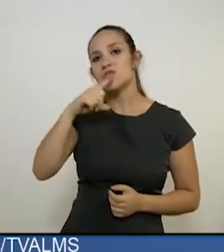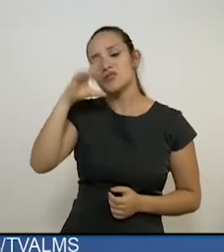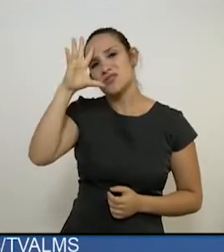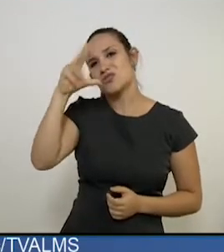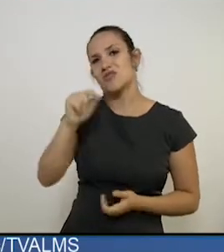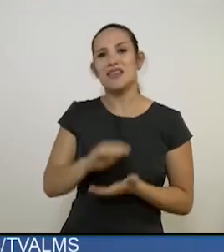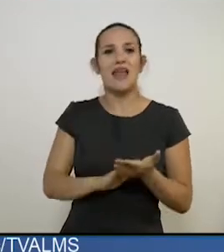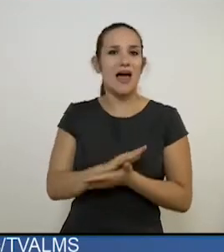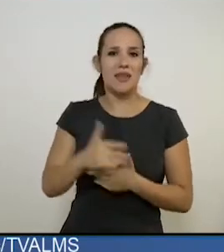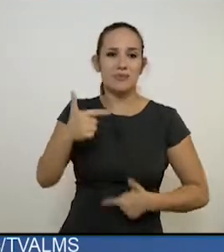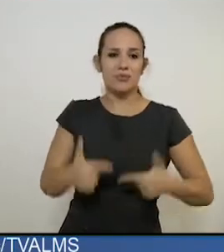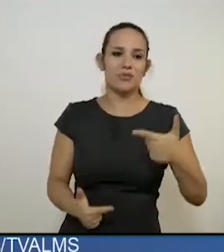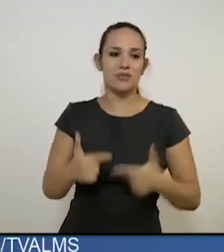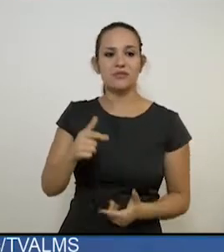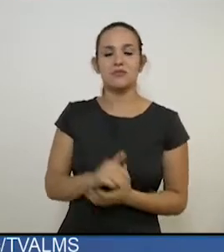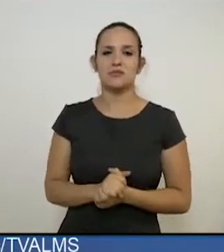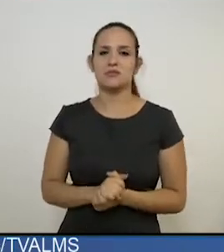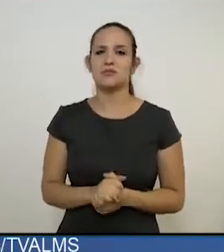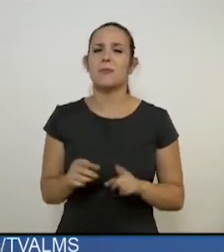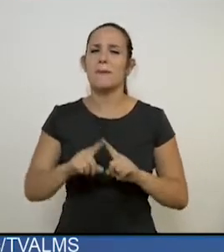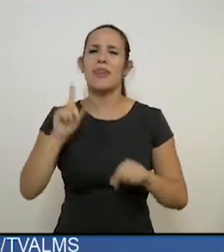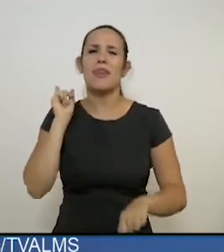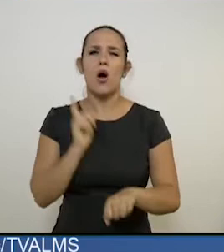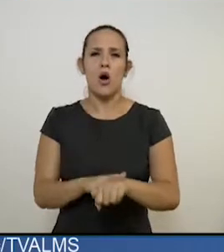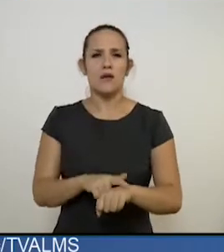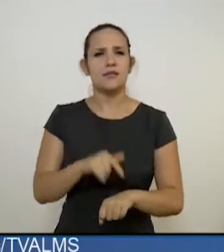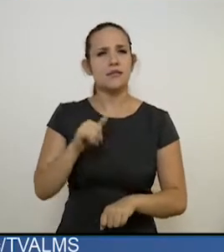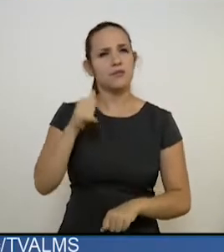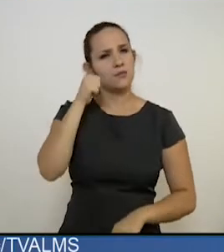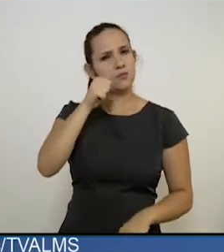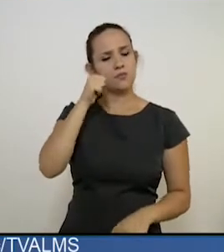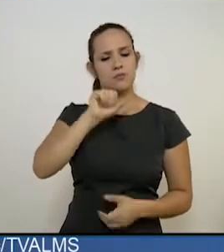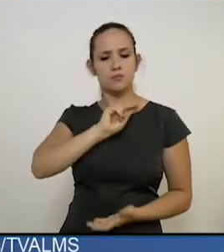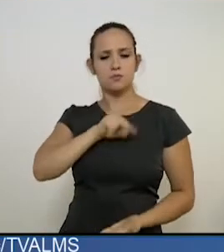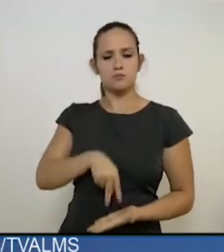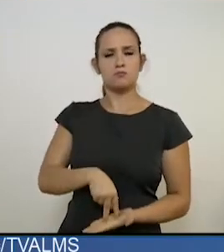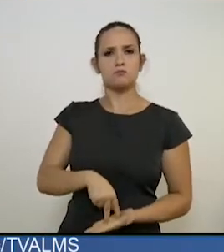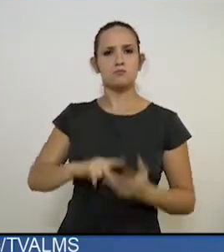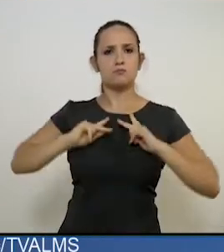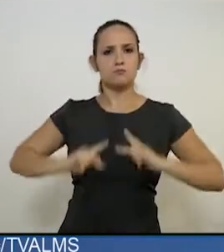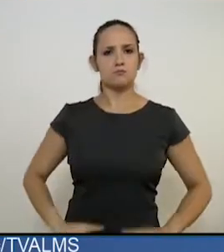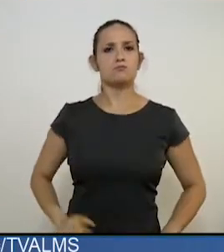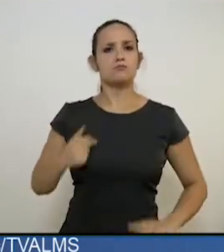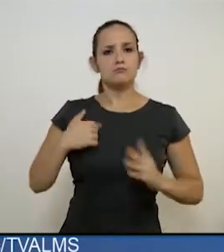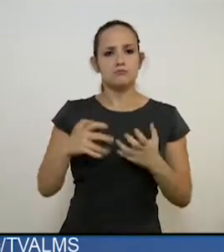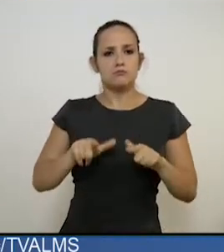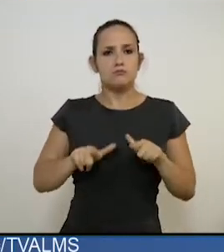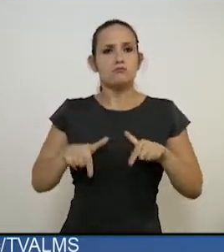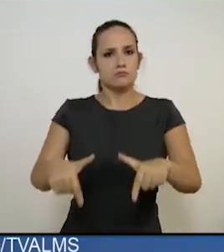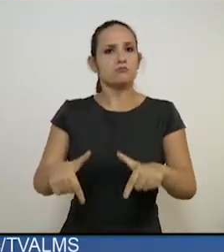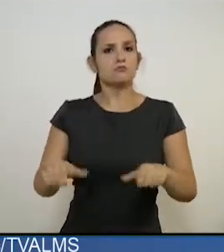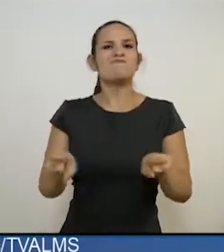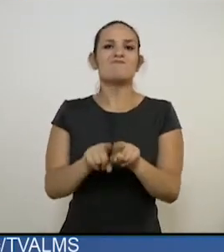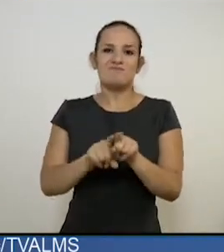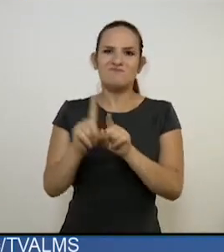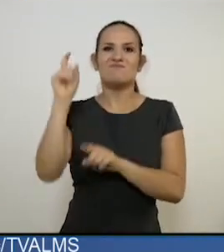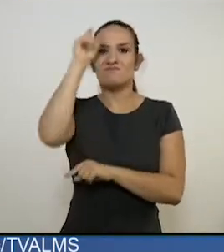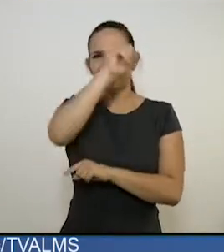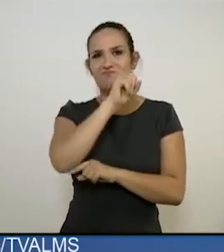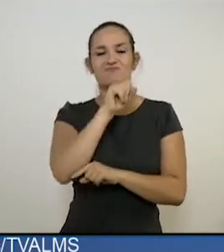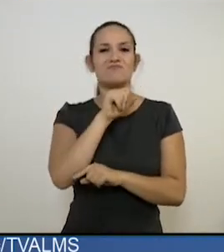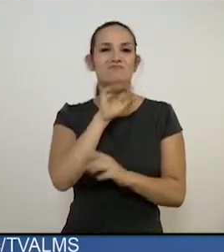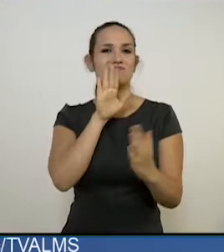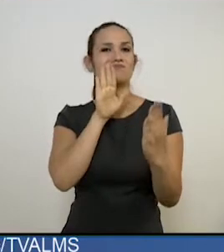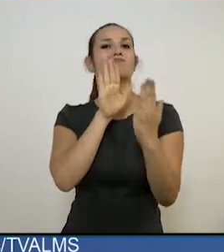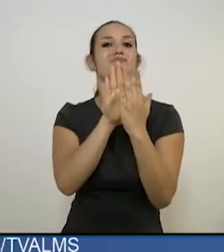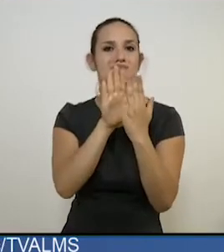política. Mas quando finalmente decide-se por lutar, enfrenta também o machismo